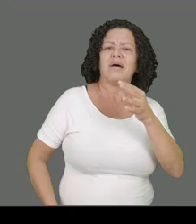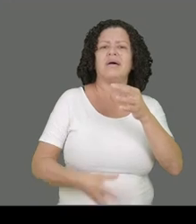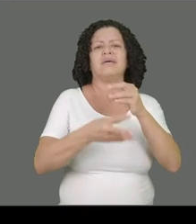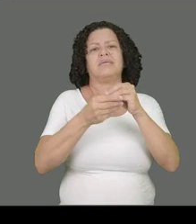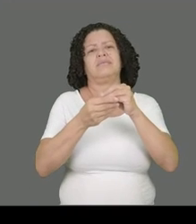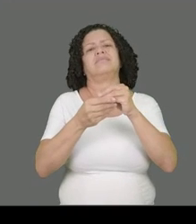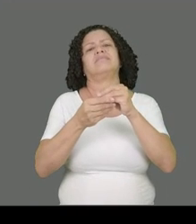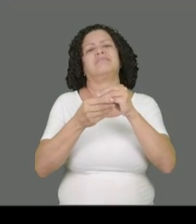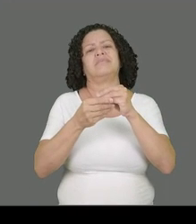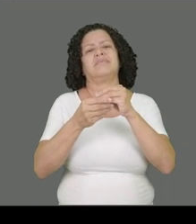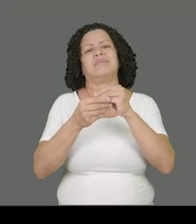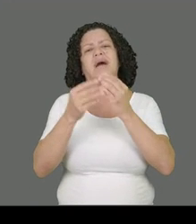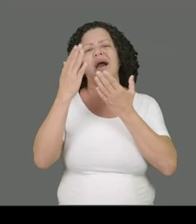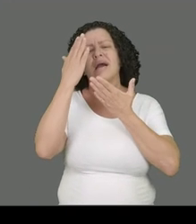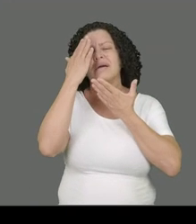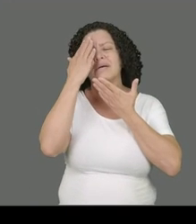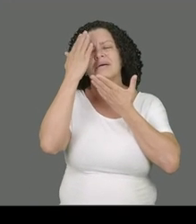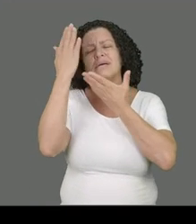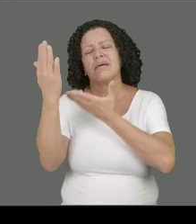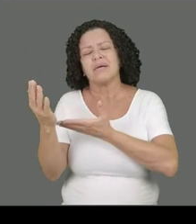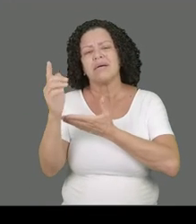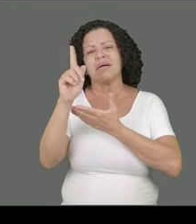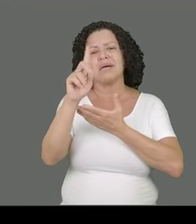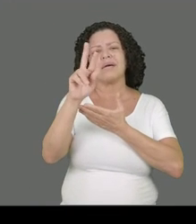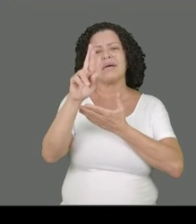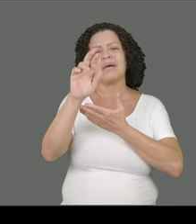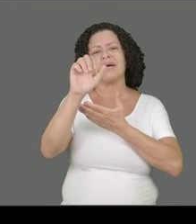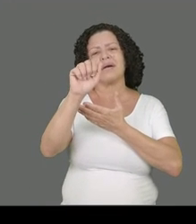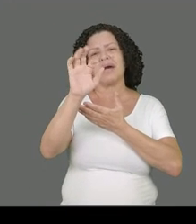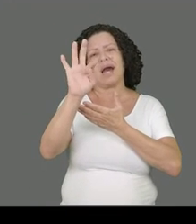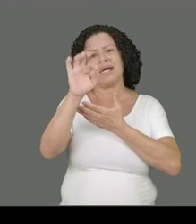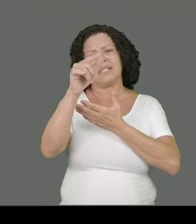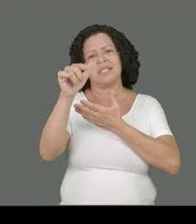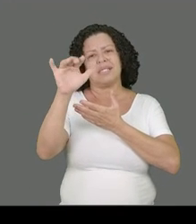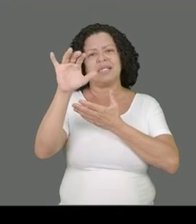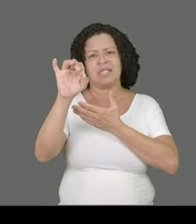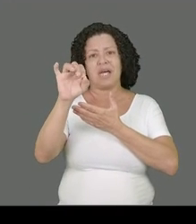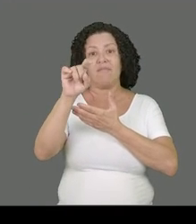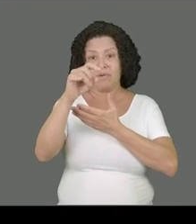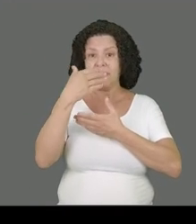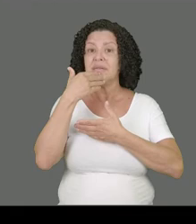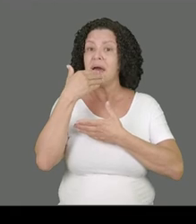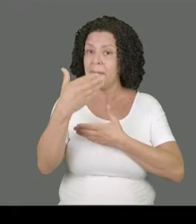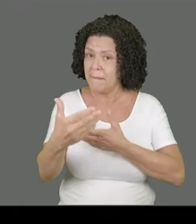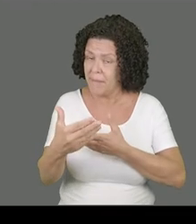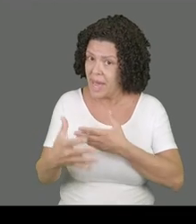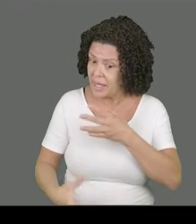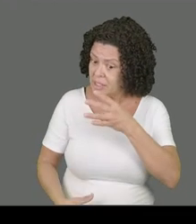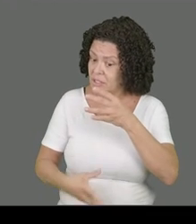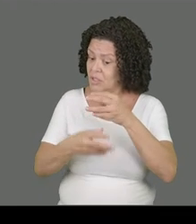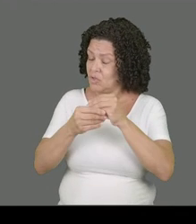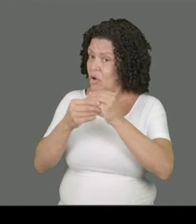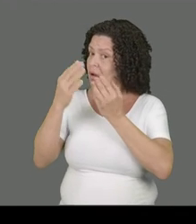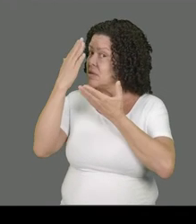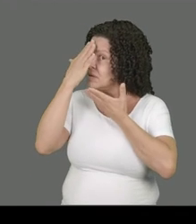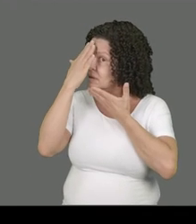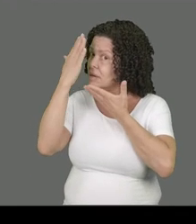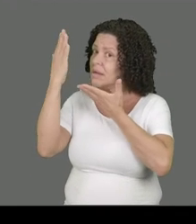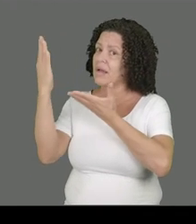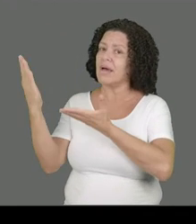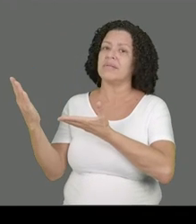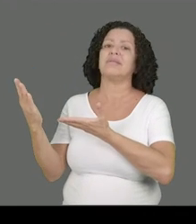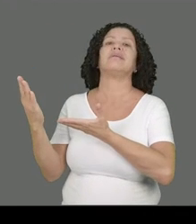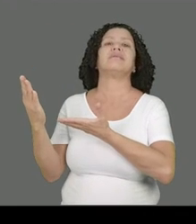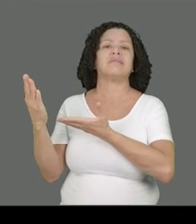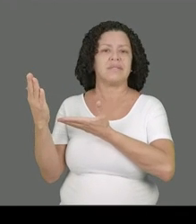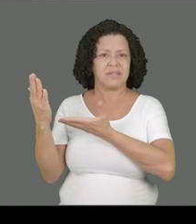eu acrescento ainda, já com muita gratidão. Quando a gente pede já agradecendo por